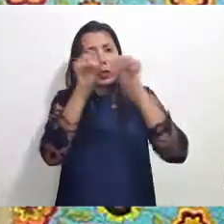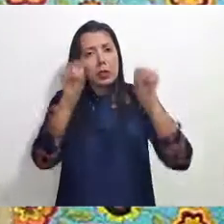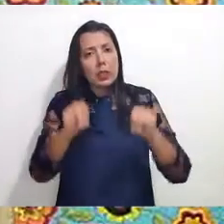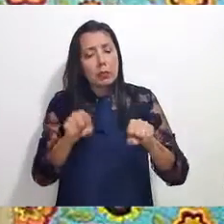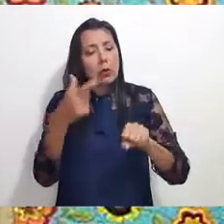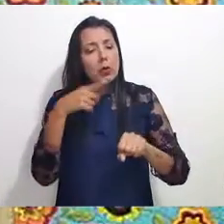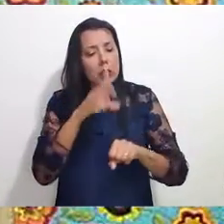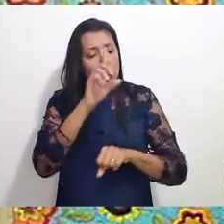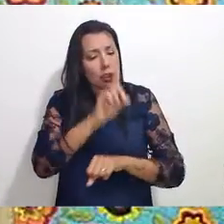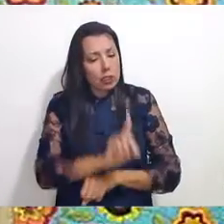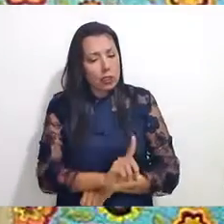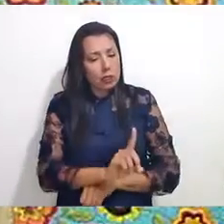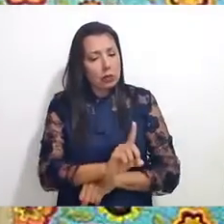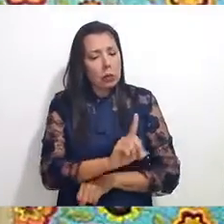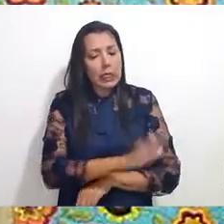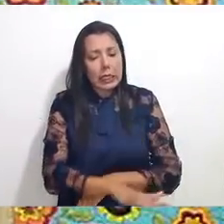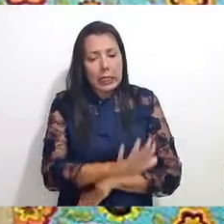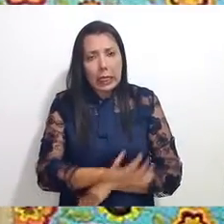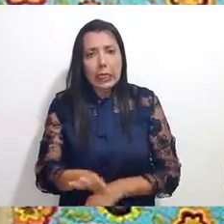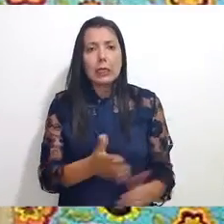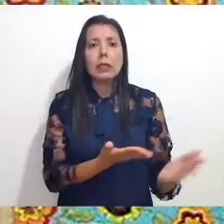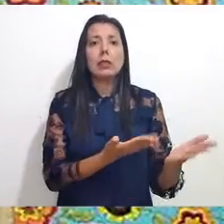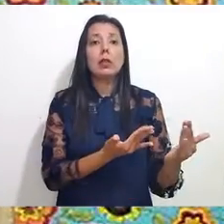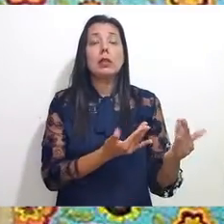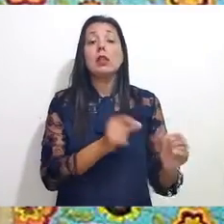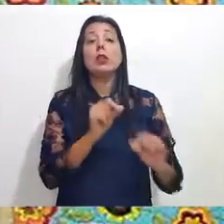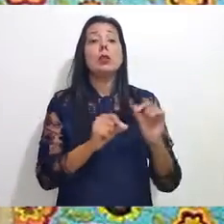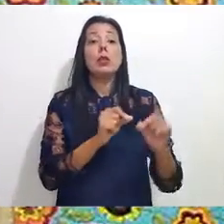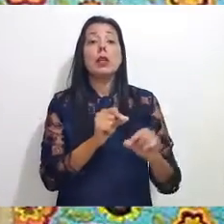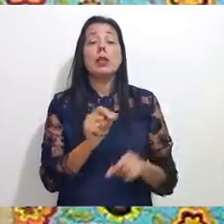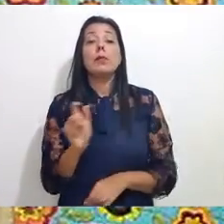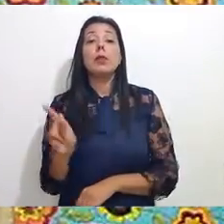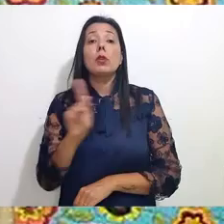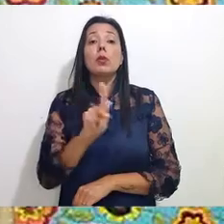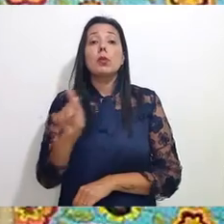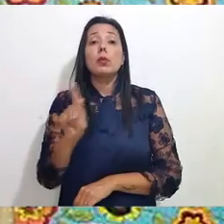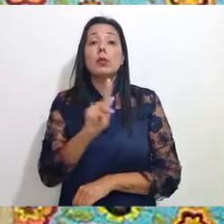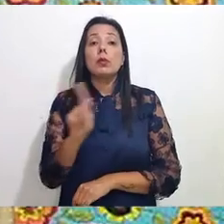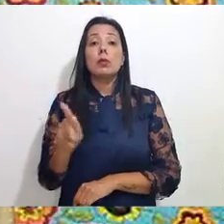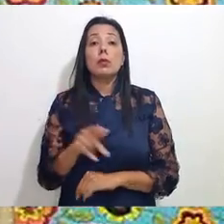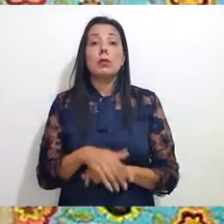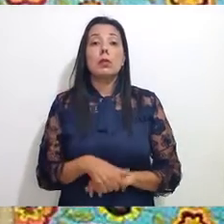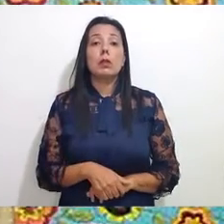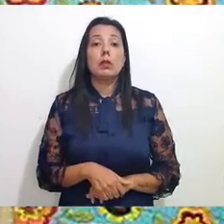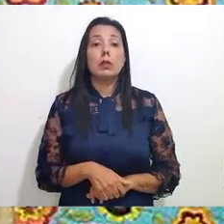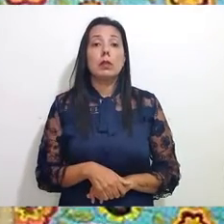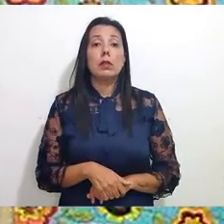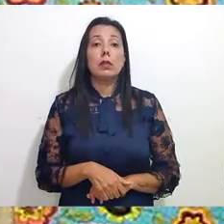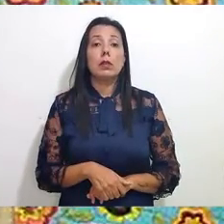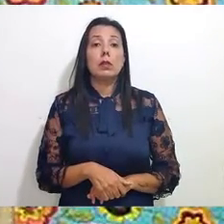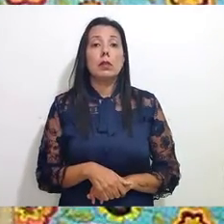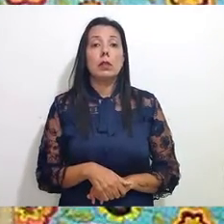adolescentes e os professores nesse combate.